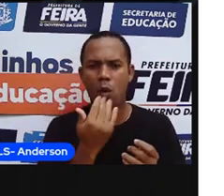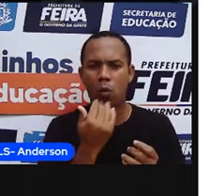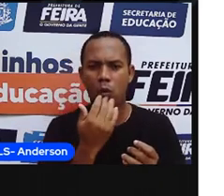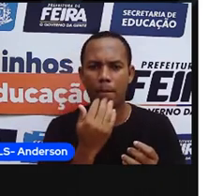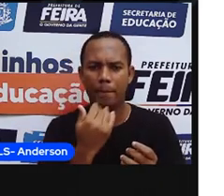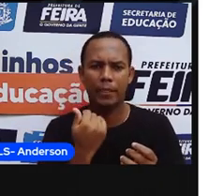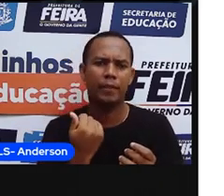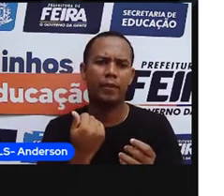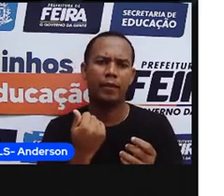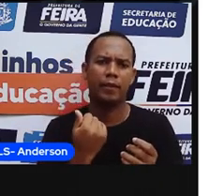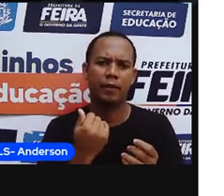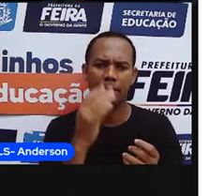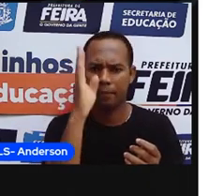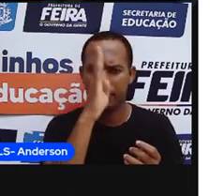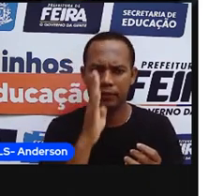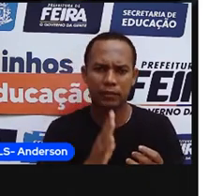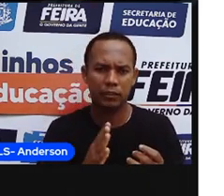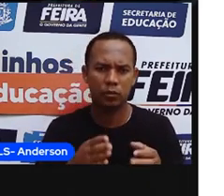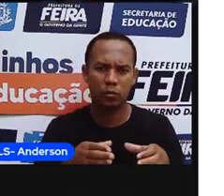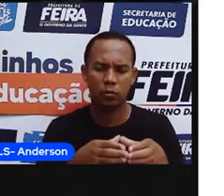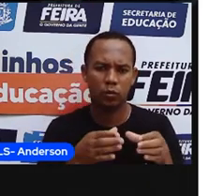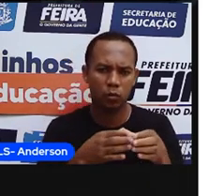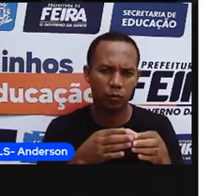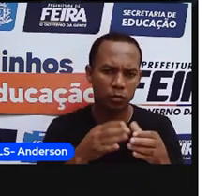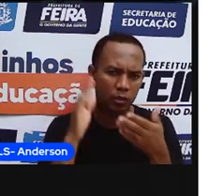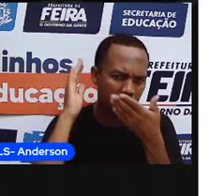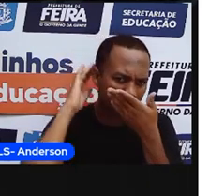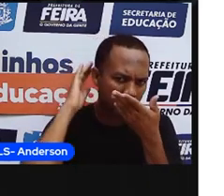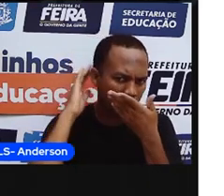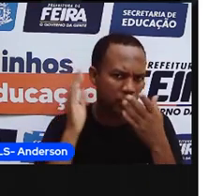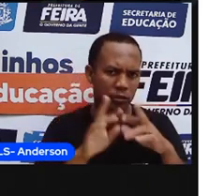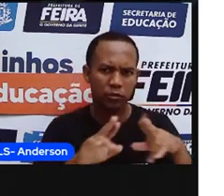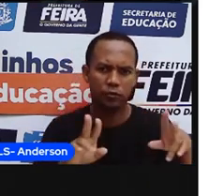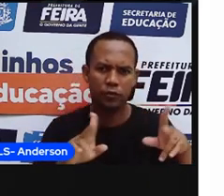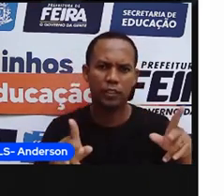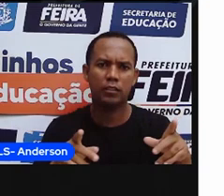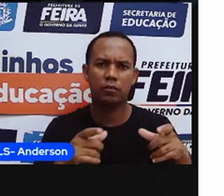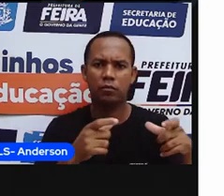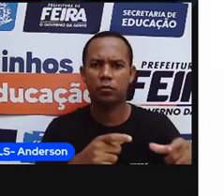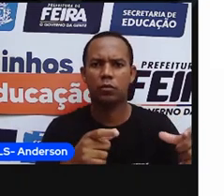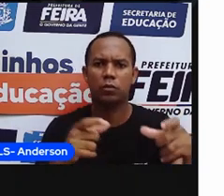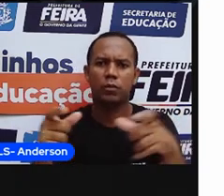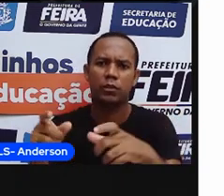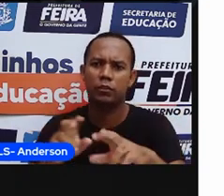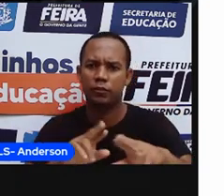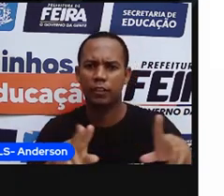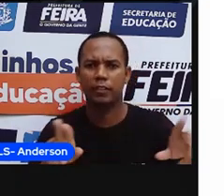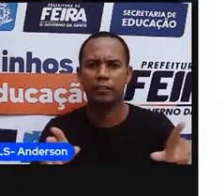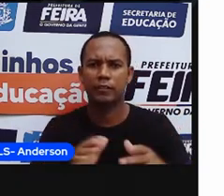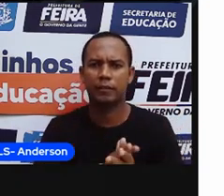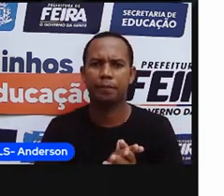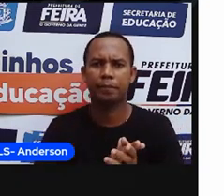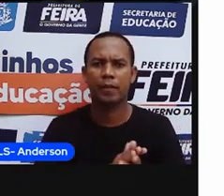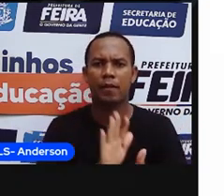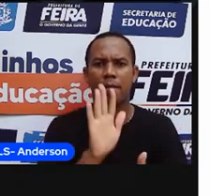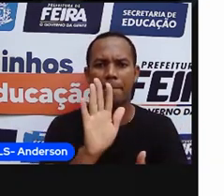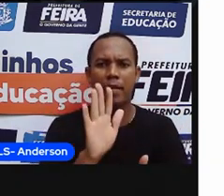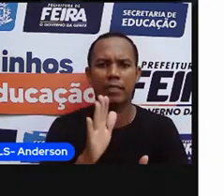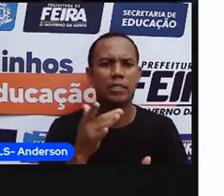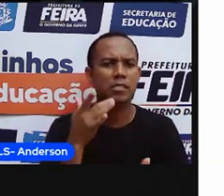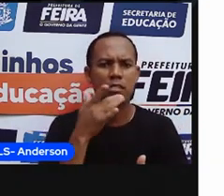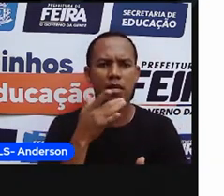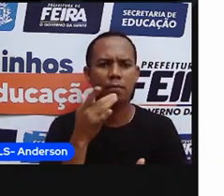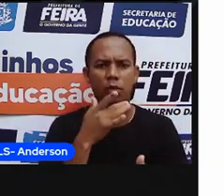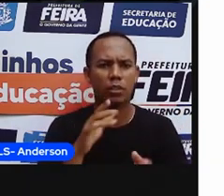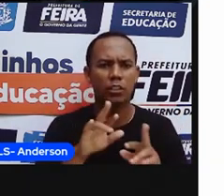indígenas brasileiras possuem variações entre um povo indígena e outro. Porém, né, como ingredientes